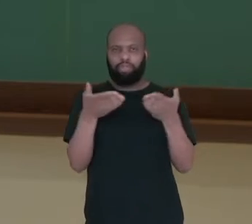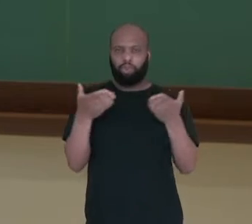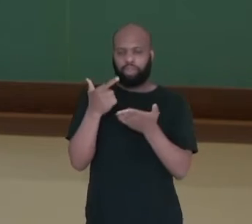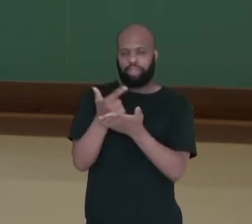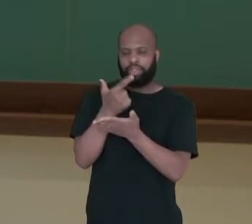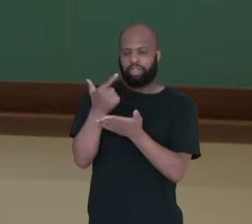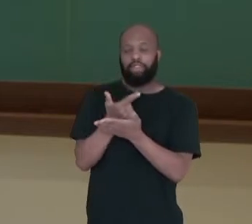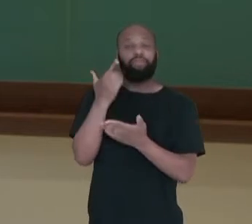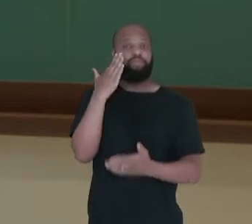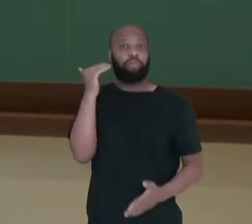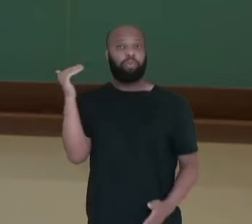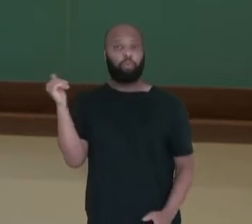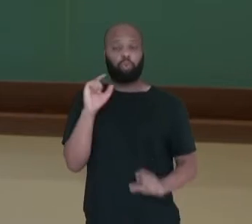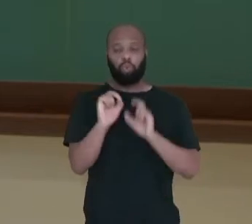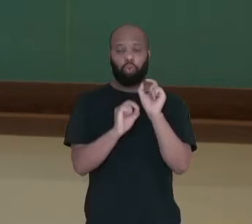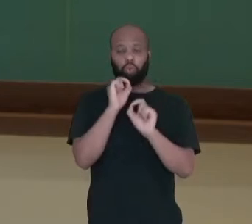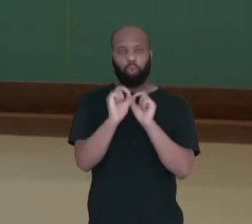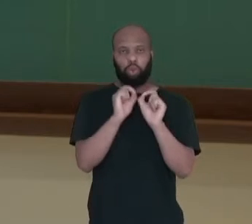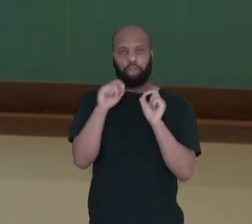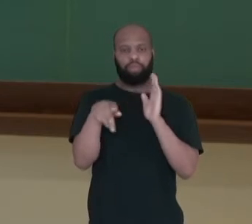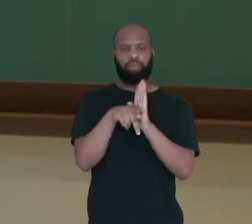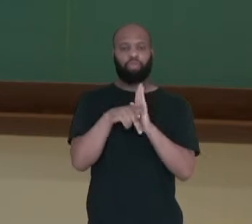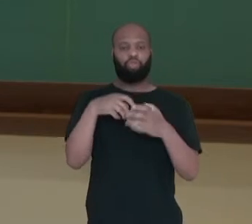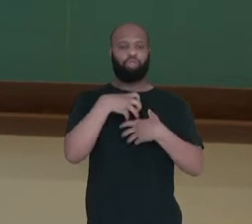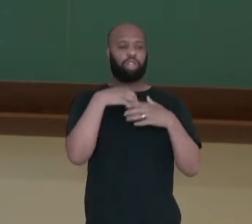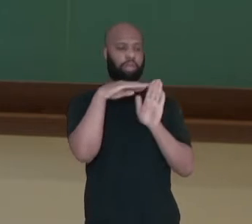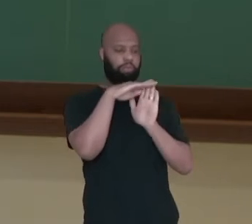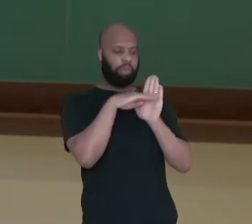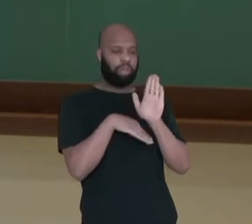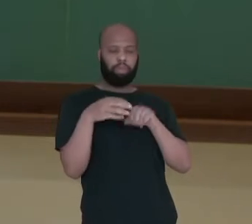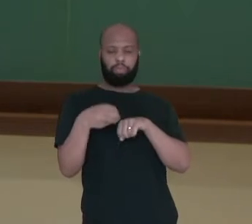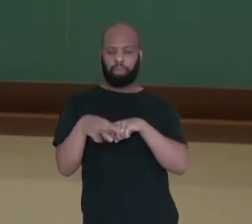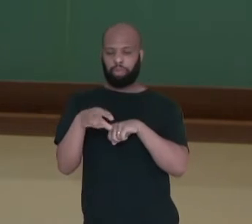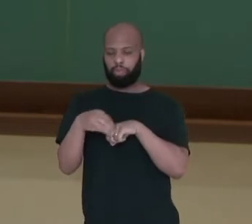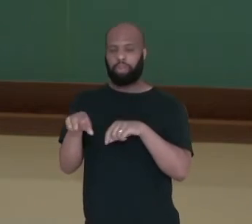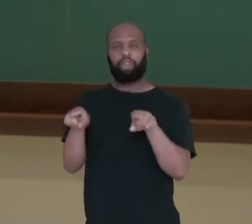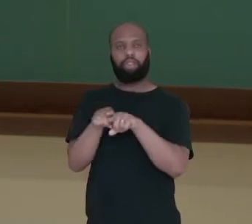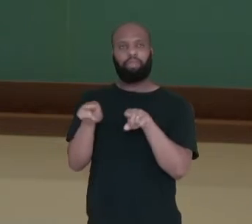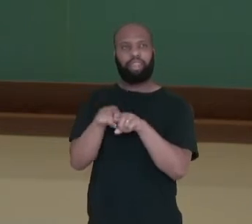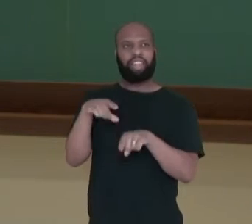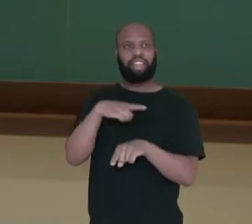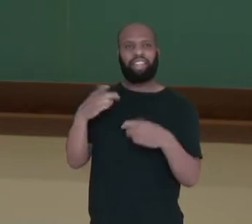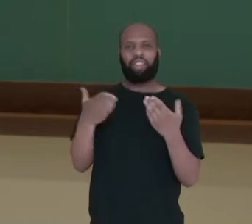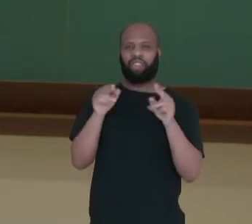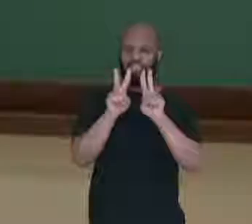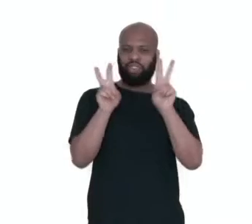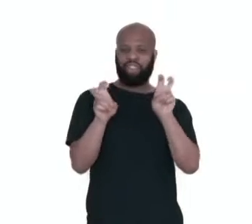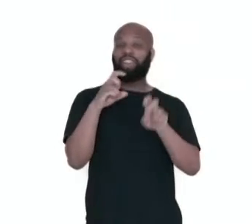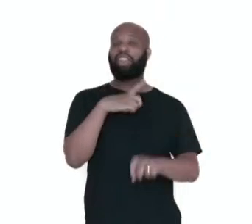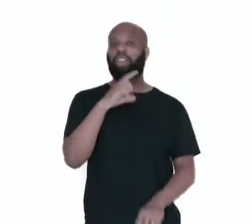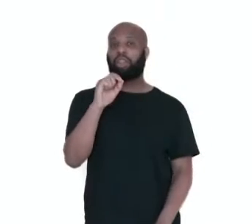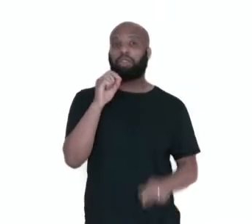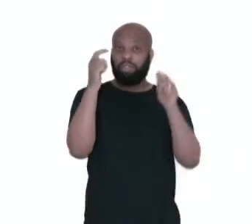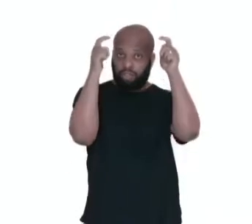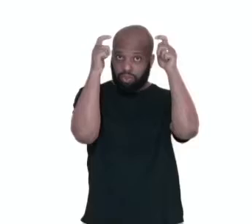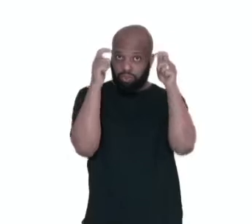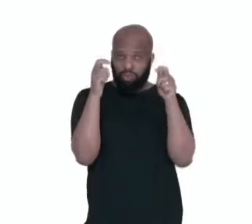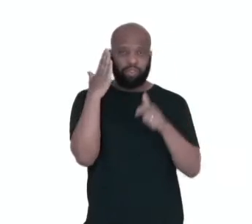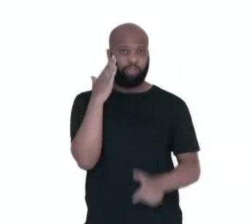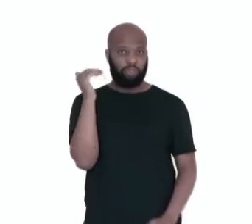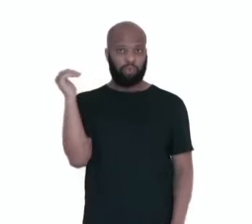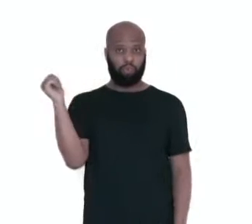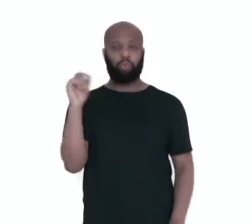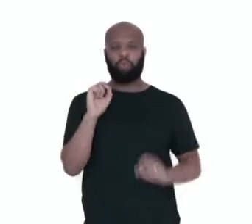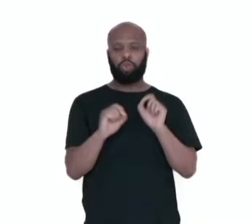ela ficou conhecida como esse manual de política. Até aqui no título nós temos O Príncipe, o mais